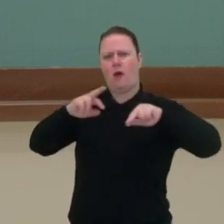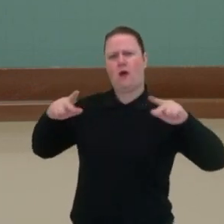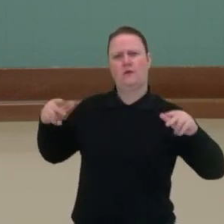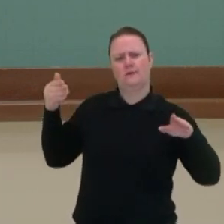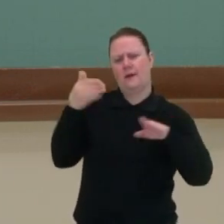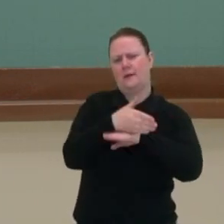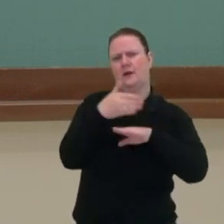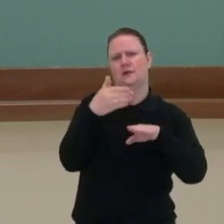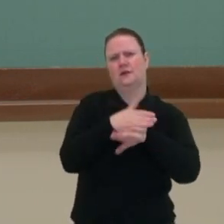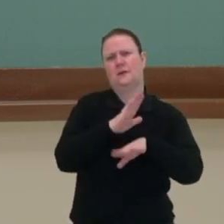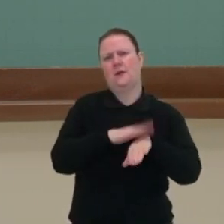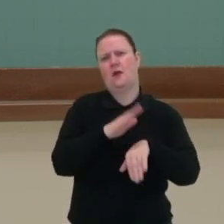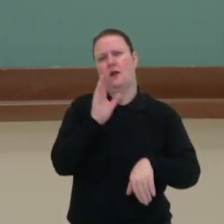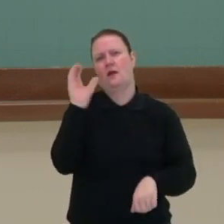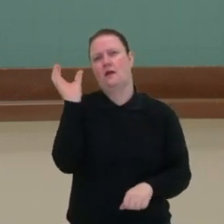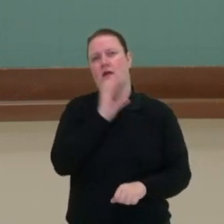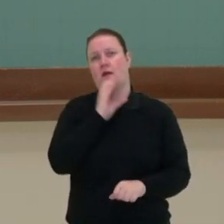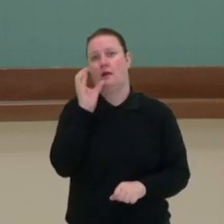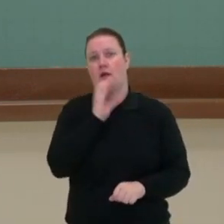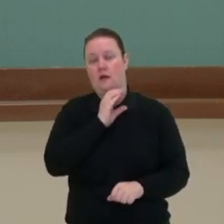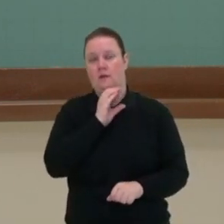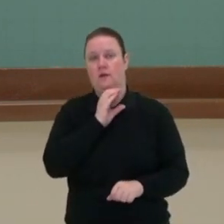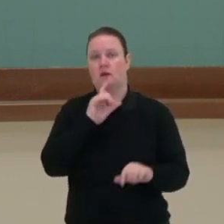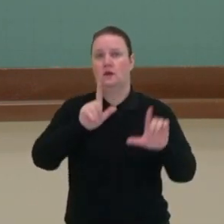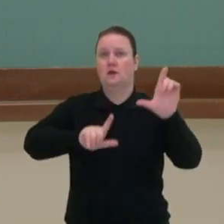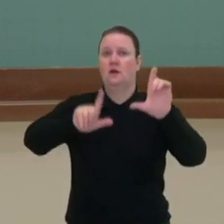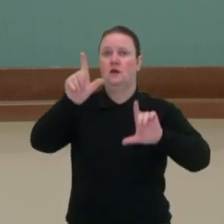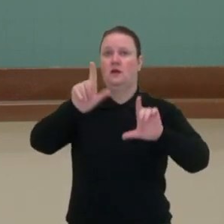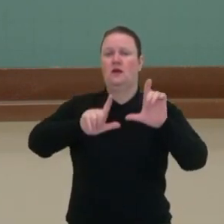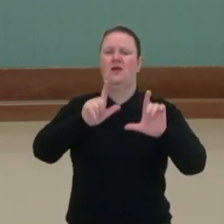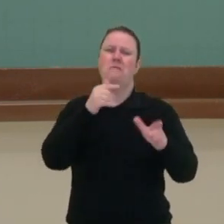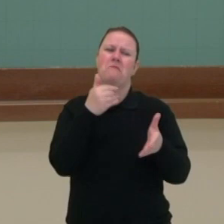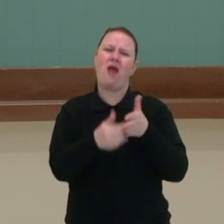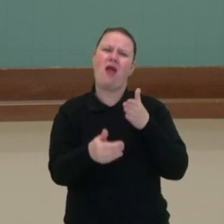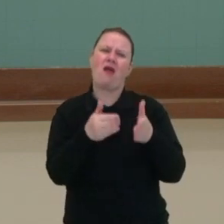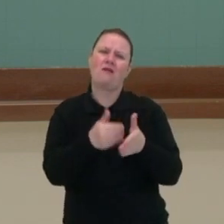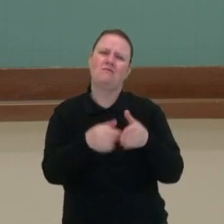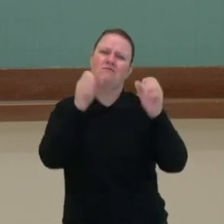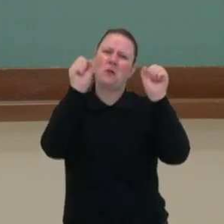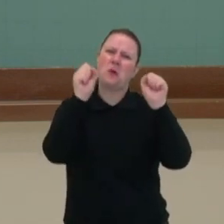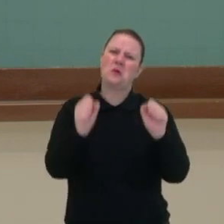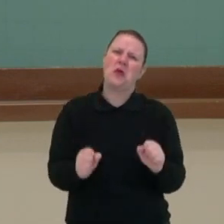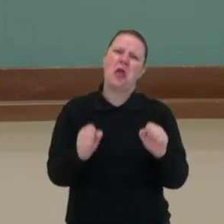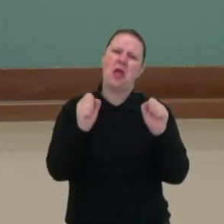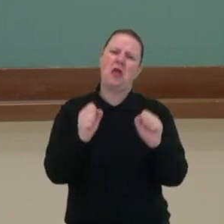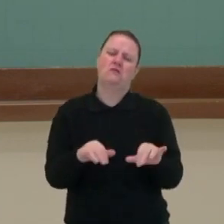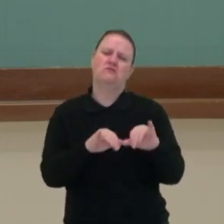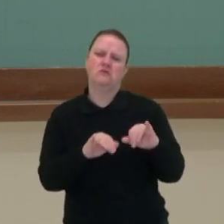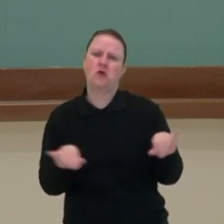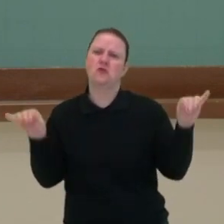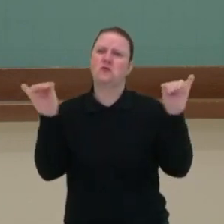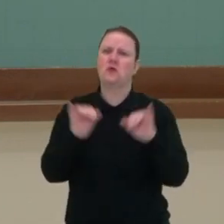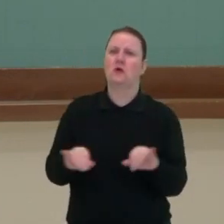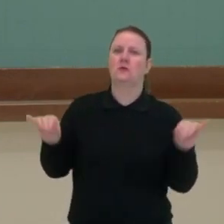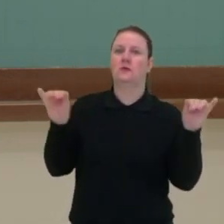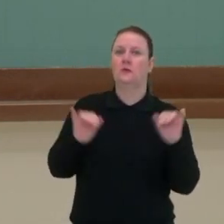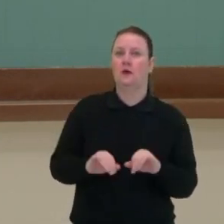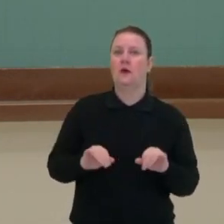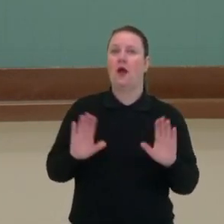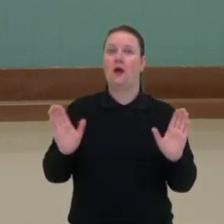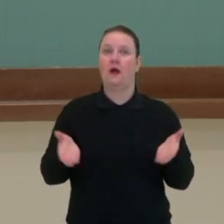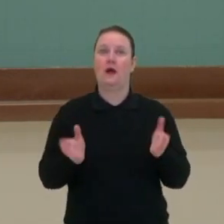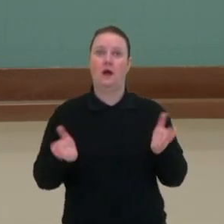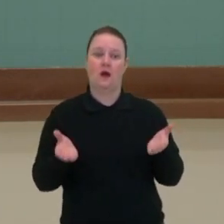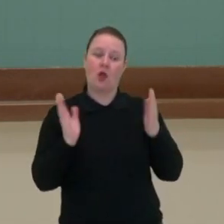acesso normalmente também. Então, a televisão perde um pouco deste poder de alcance, de pulverização de informações para